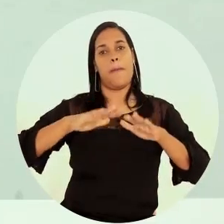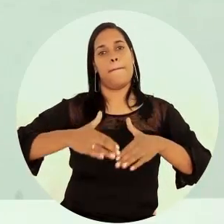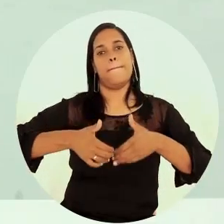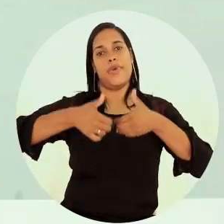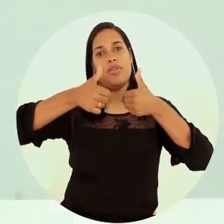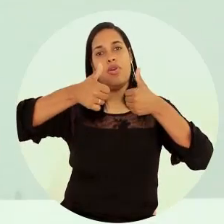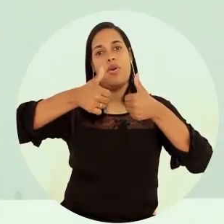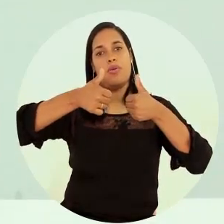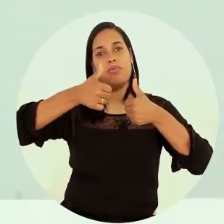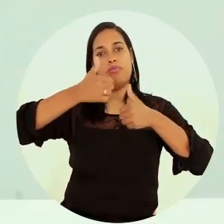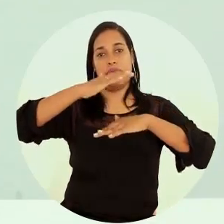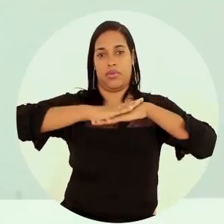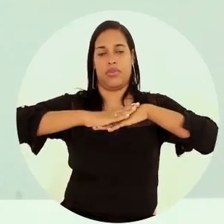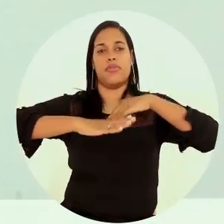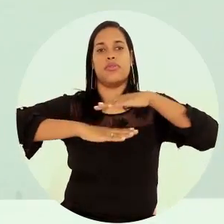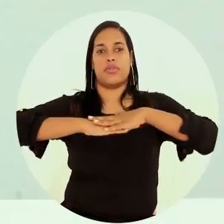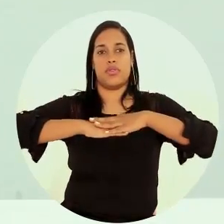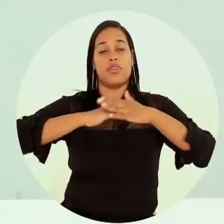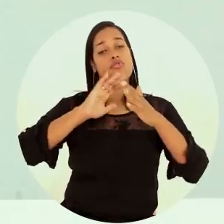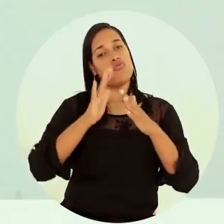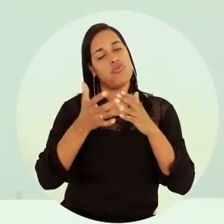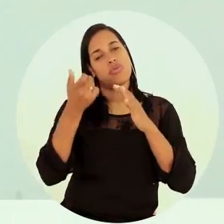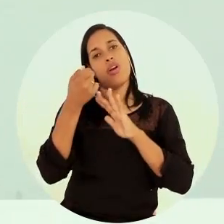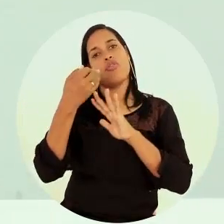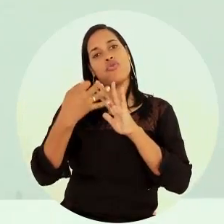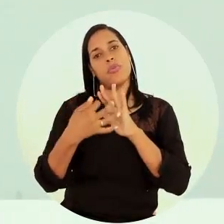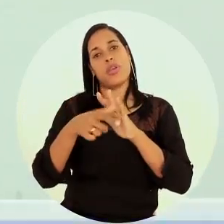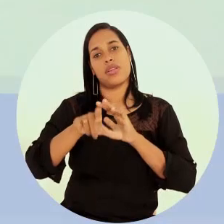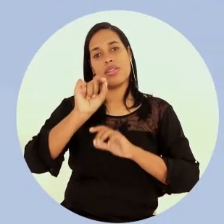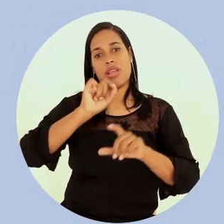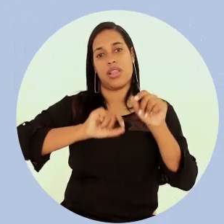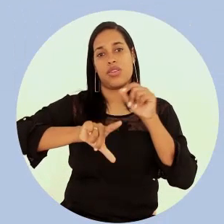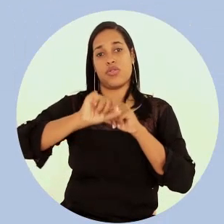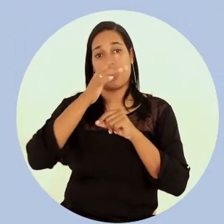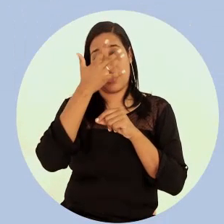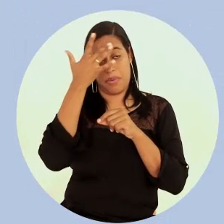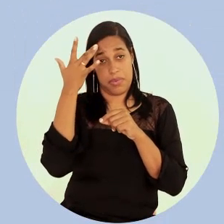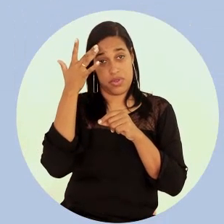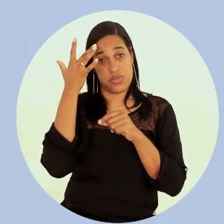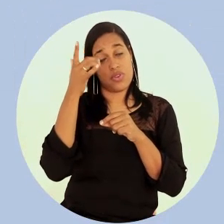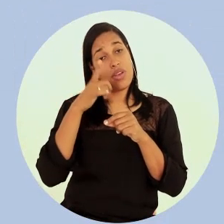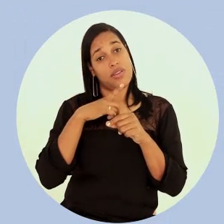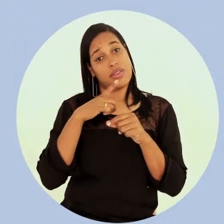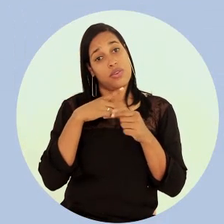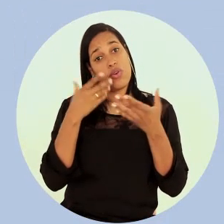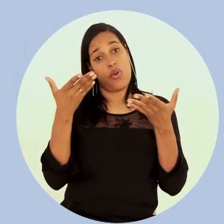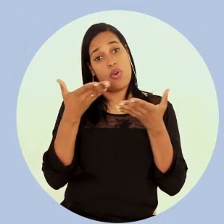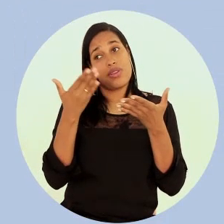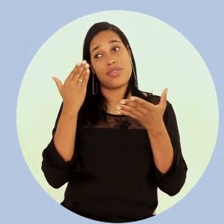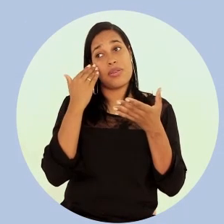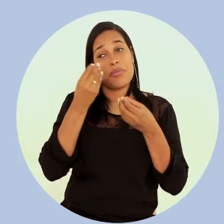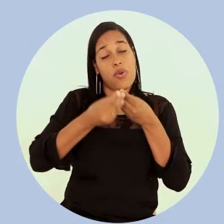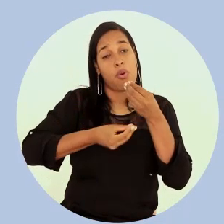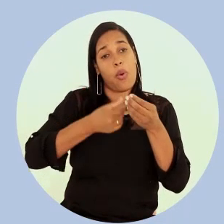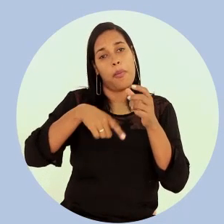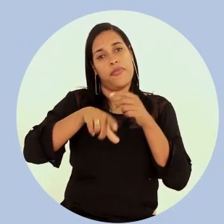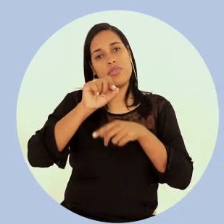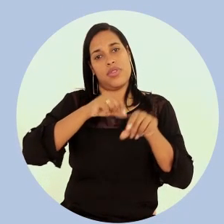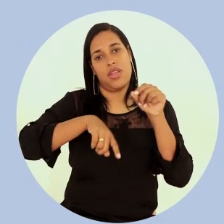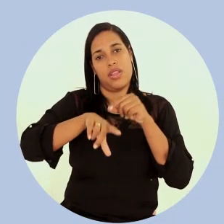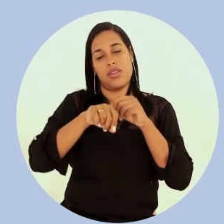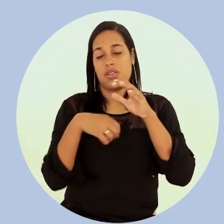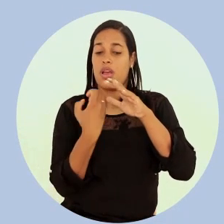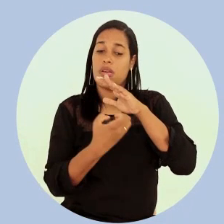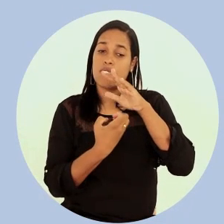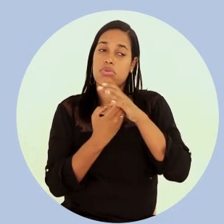para o cargo. Como eu acabei de falar de selecionar a melhor pessoa para o cargo, chegou a hora de saber como que eu vou selecionar. As